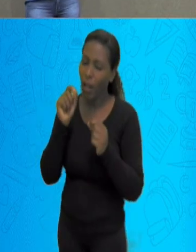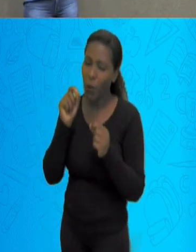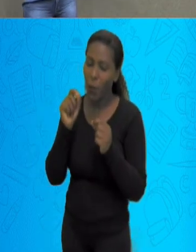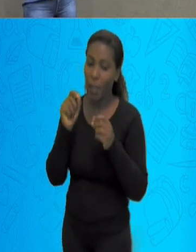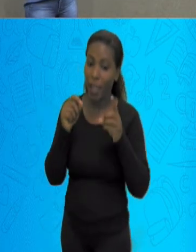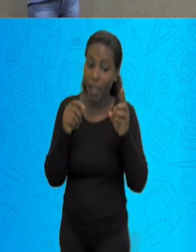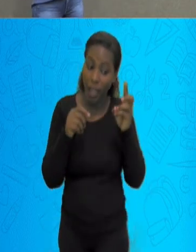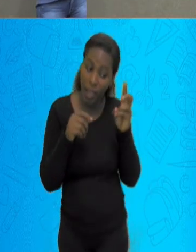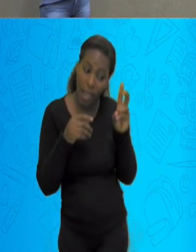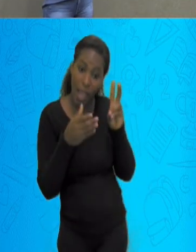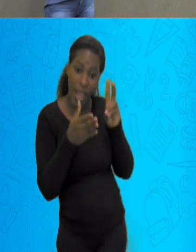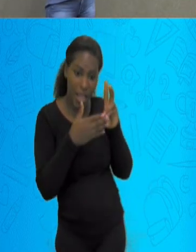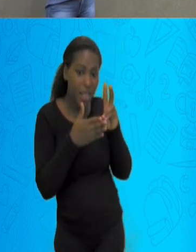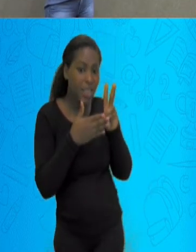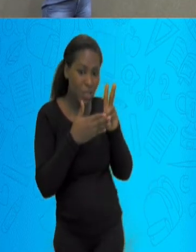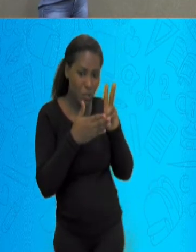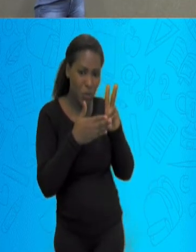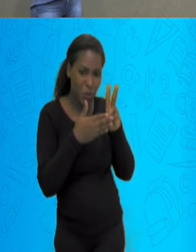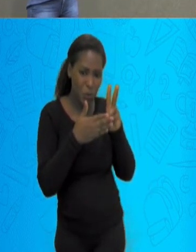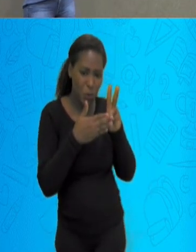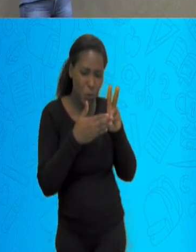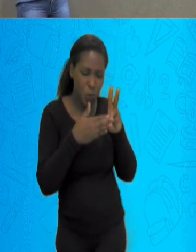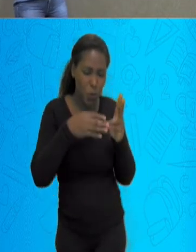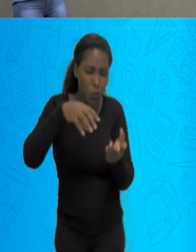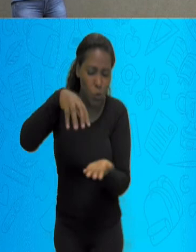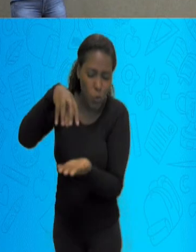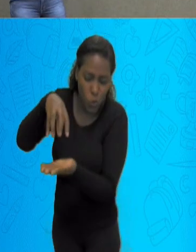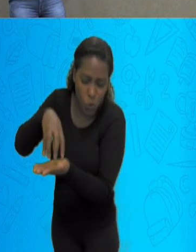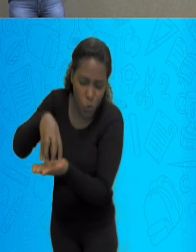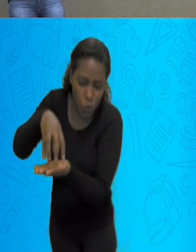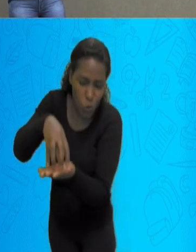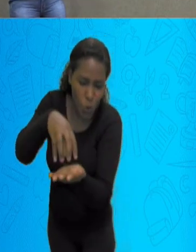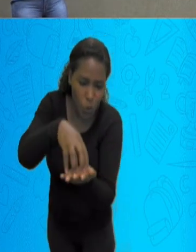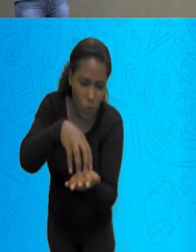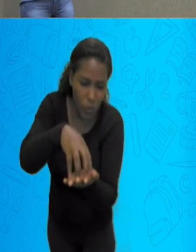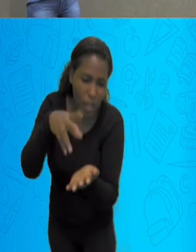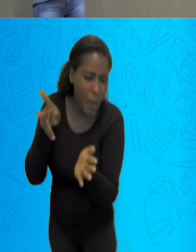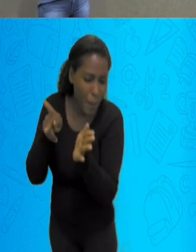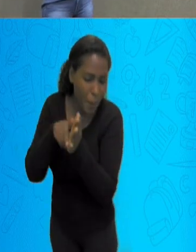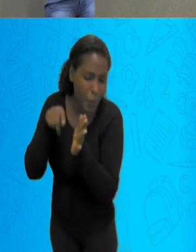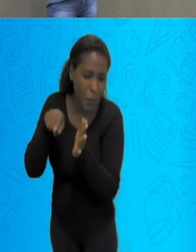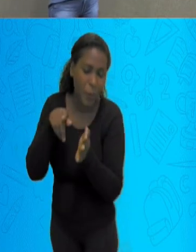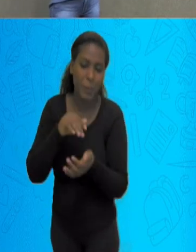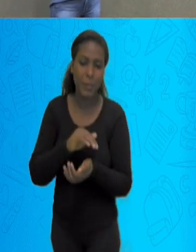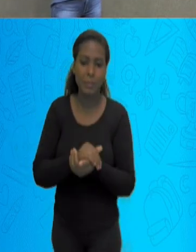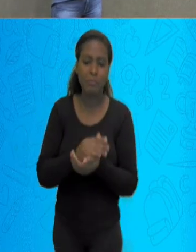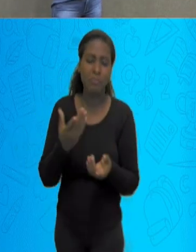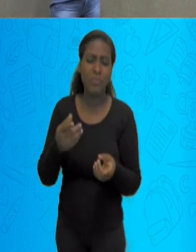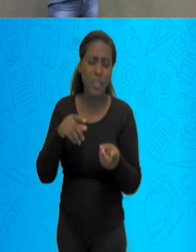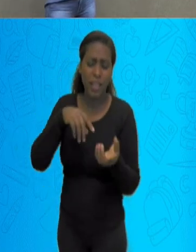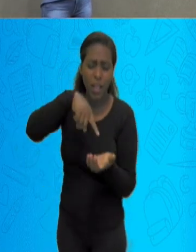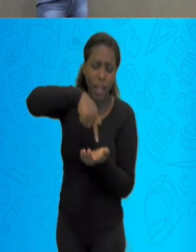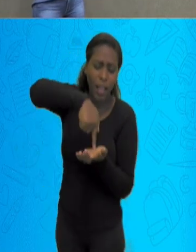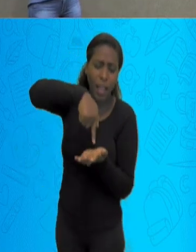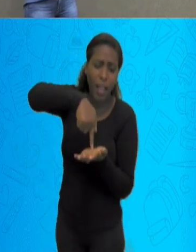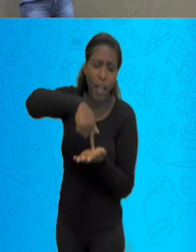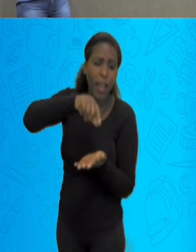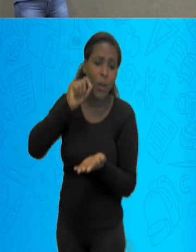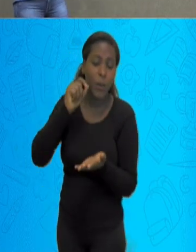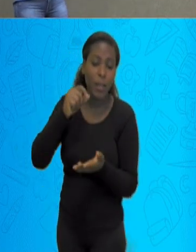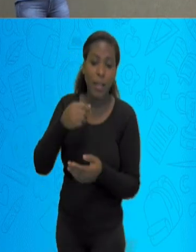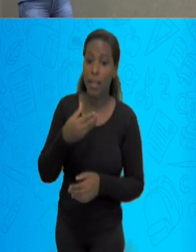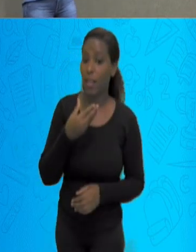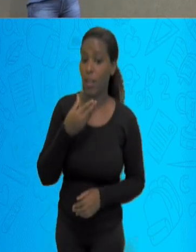tupi-guarani. O Saci está descrito como um menino negro, de short vermelho, olhem só a